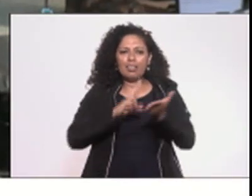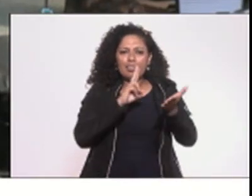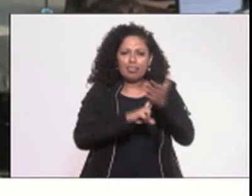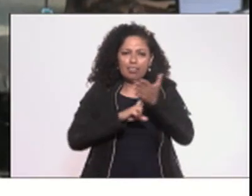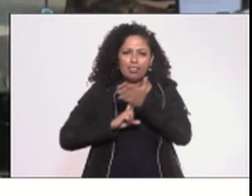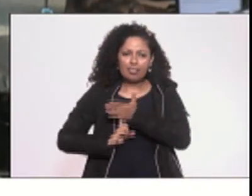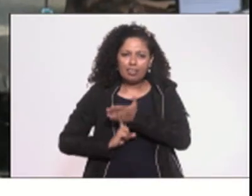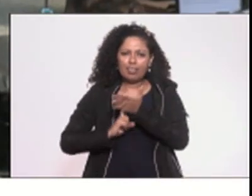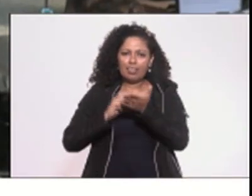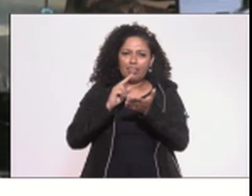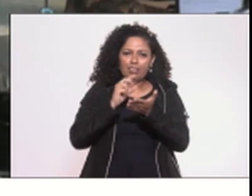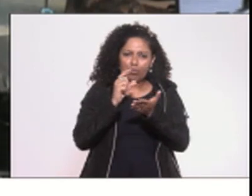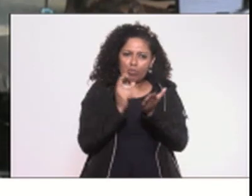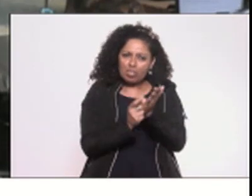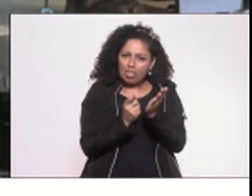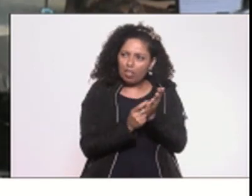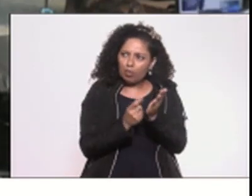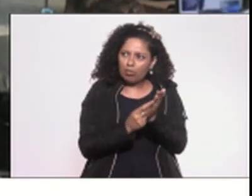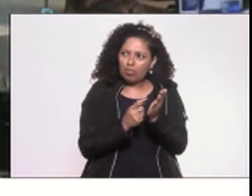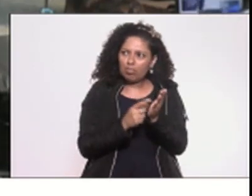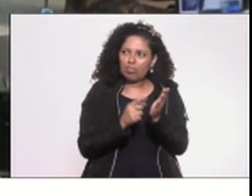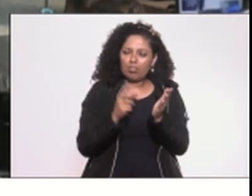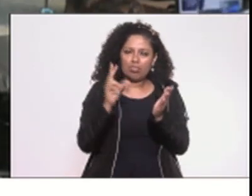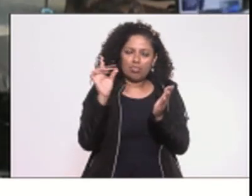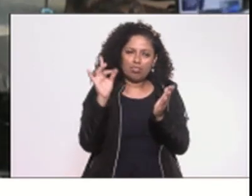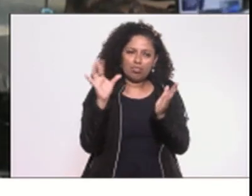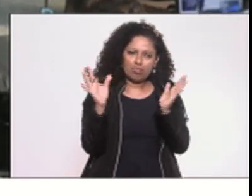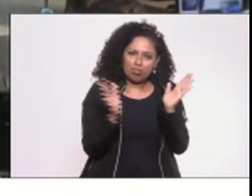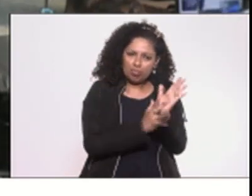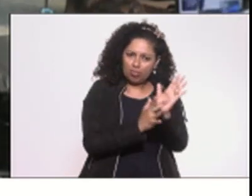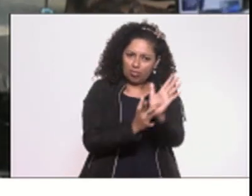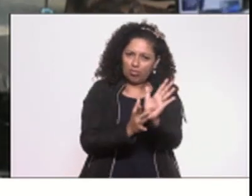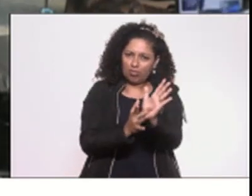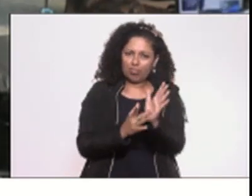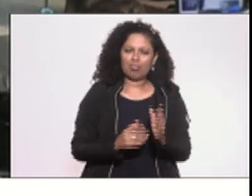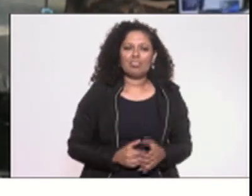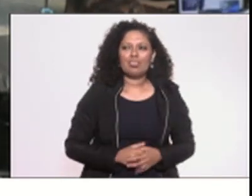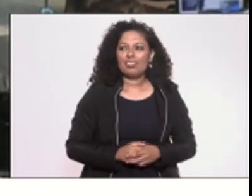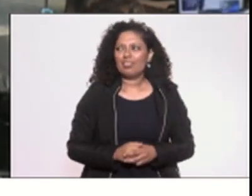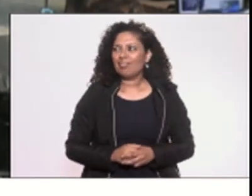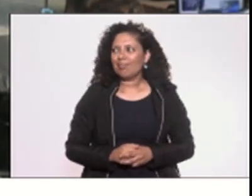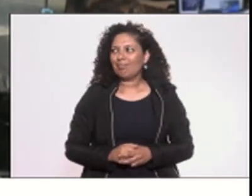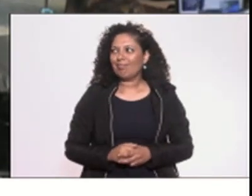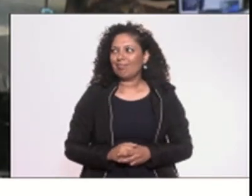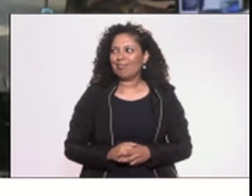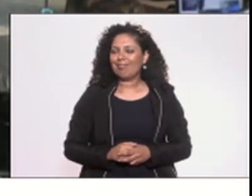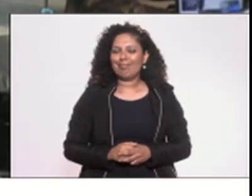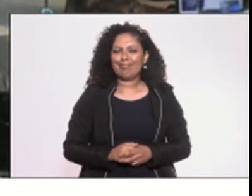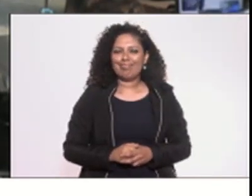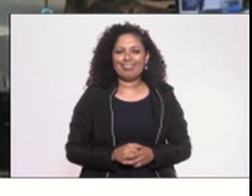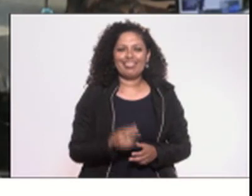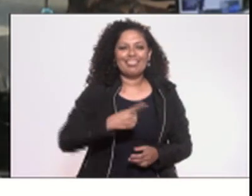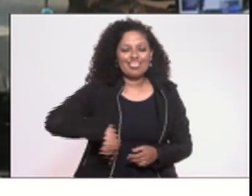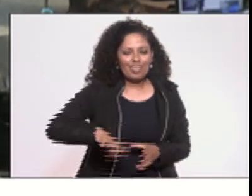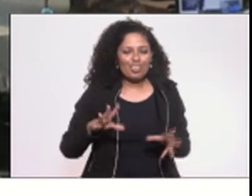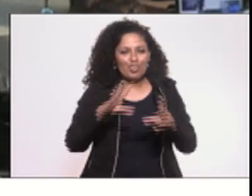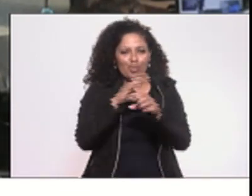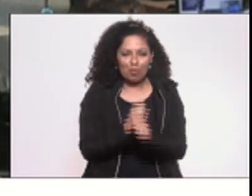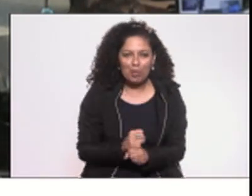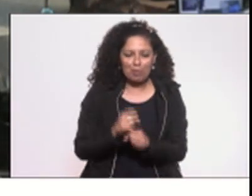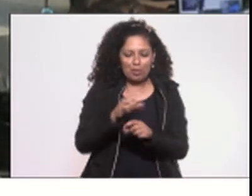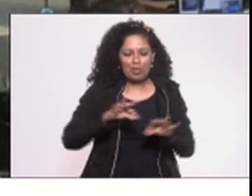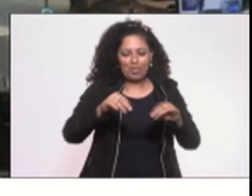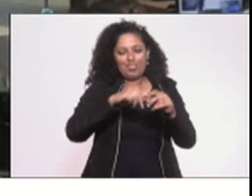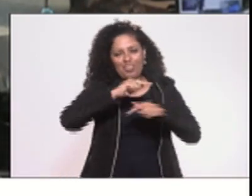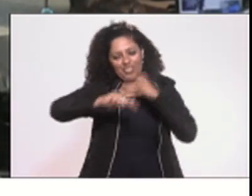orgânico. Pode passar, por favor. E alguns casos que temos, nós, agregado a esse trabalho,